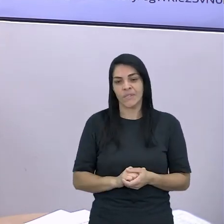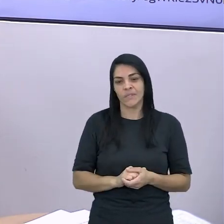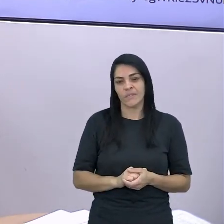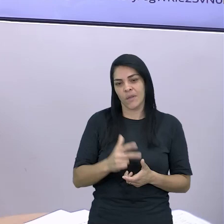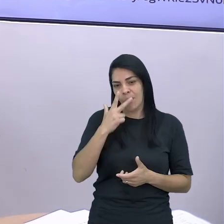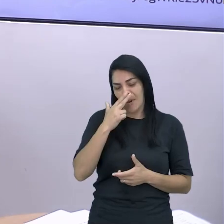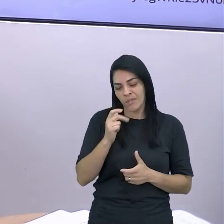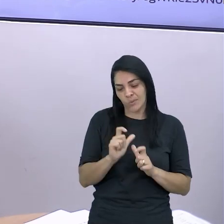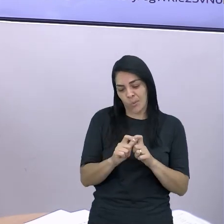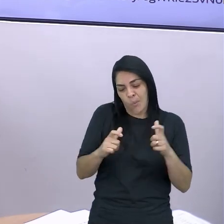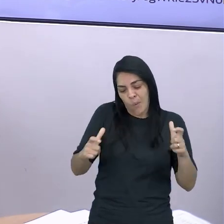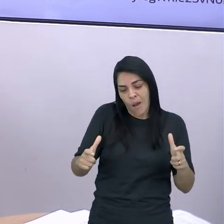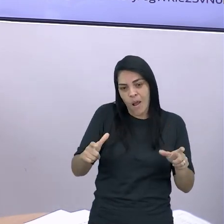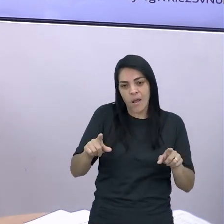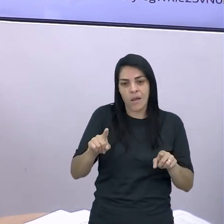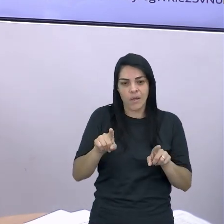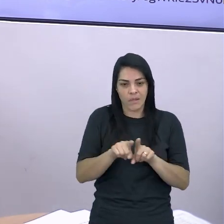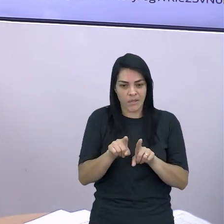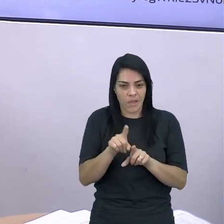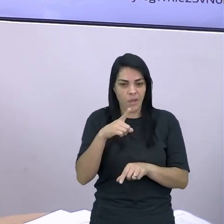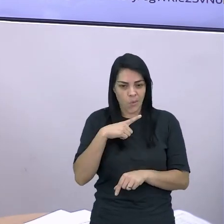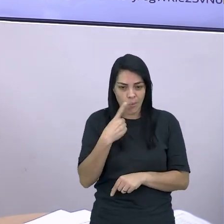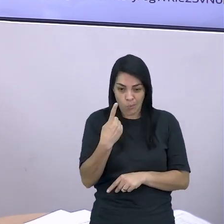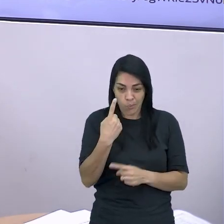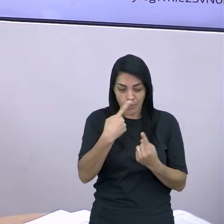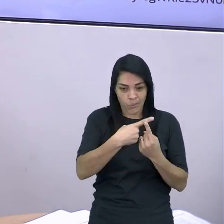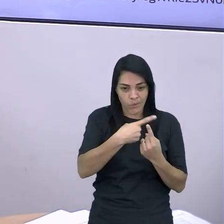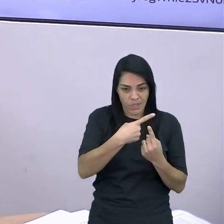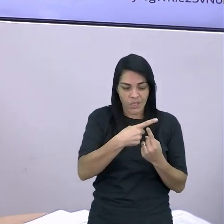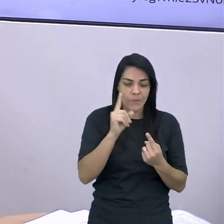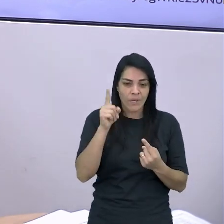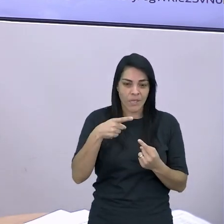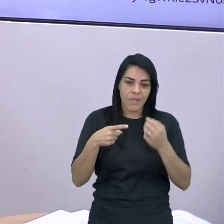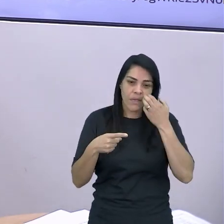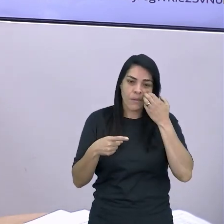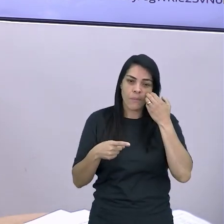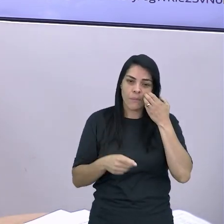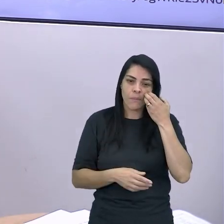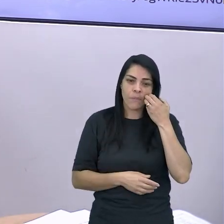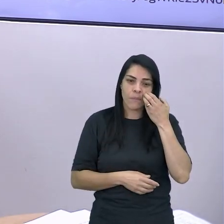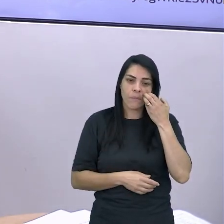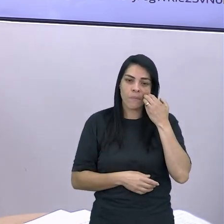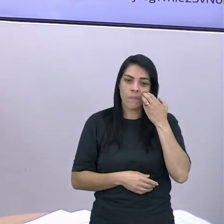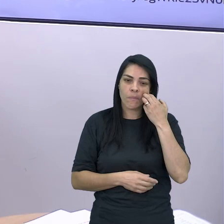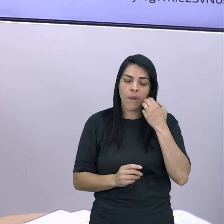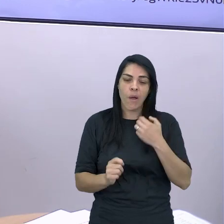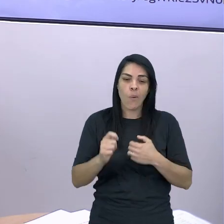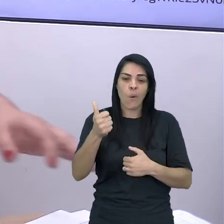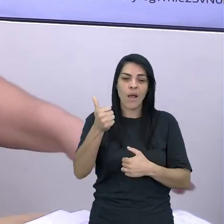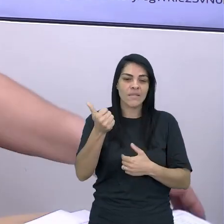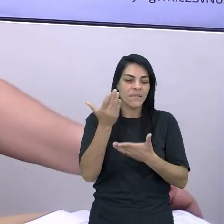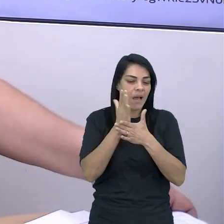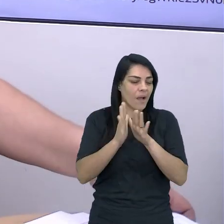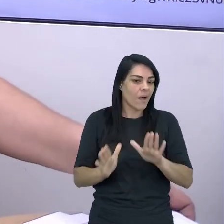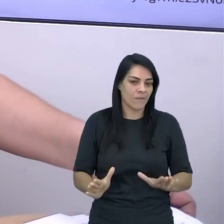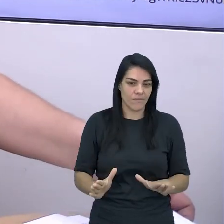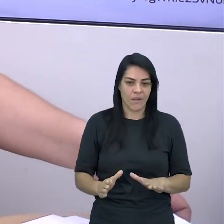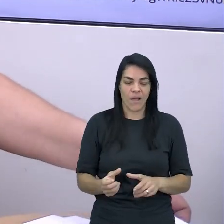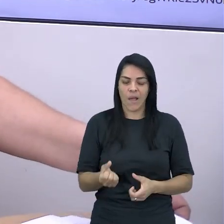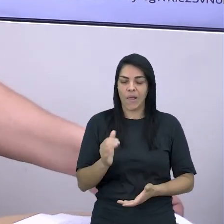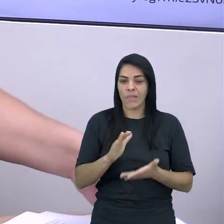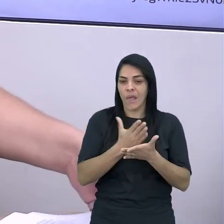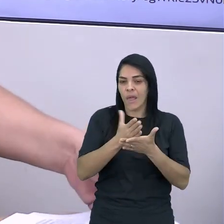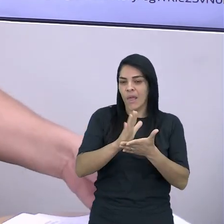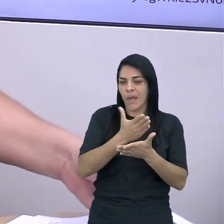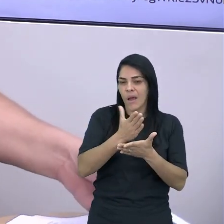grande. E tem uma espécie que realmente está praticamente extinta. Acho que tem algumas espécies